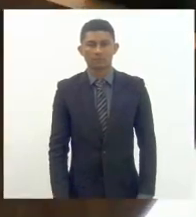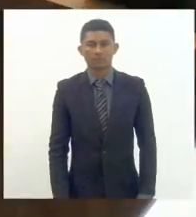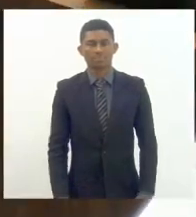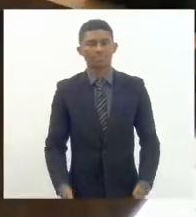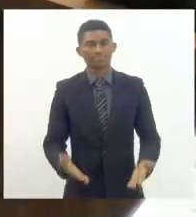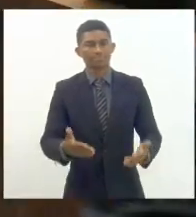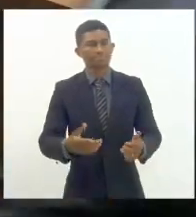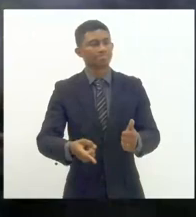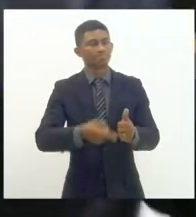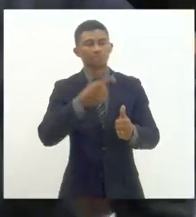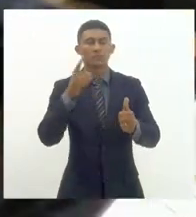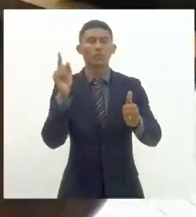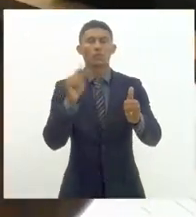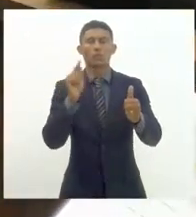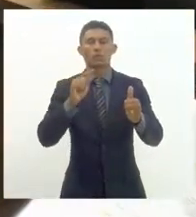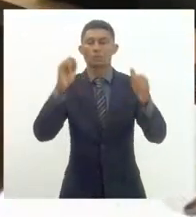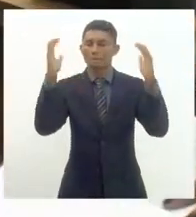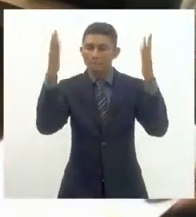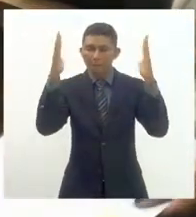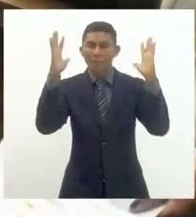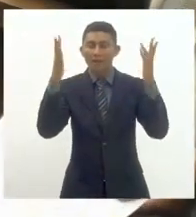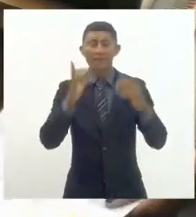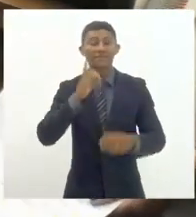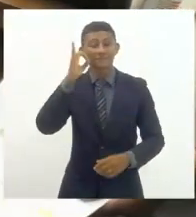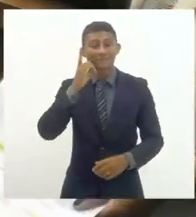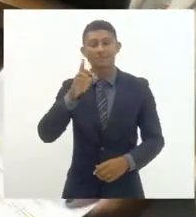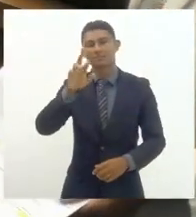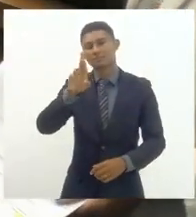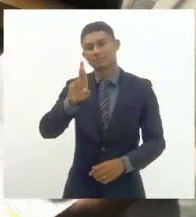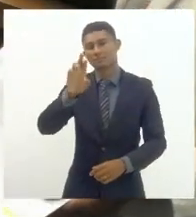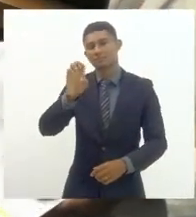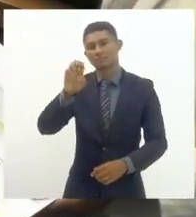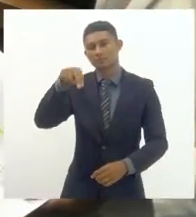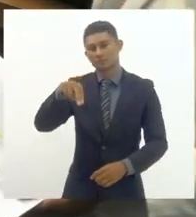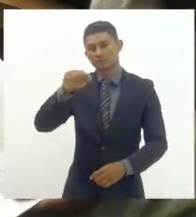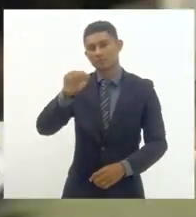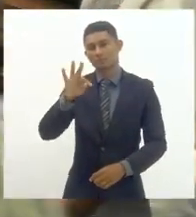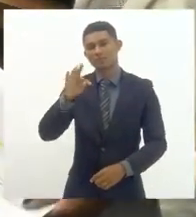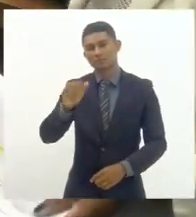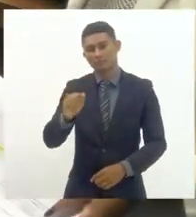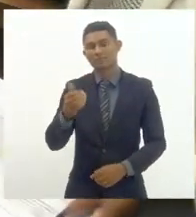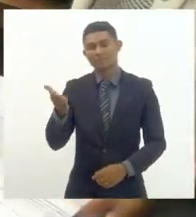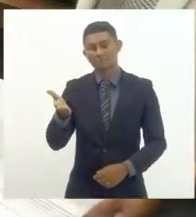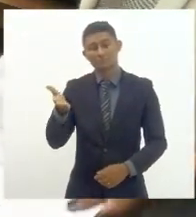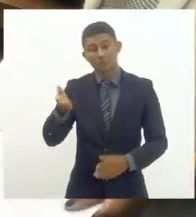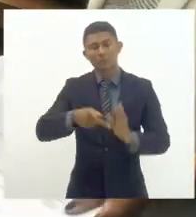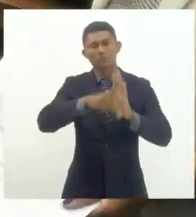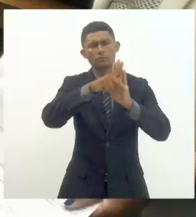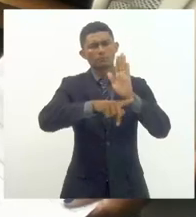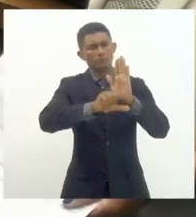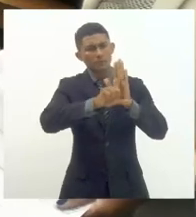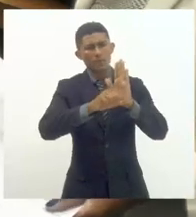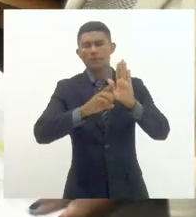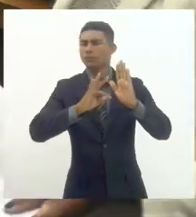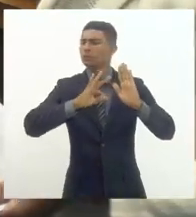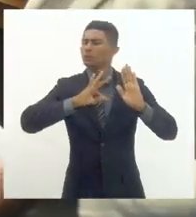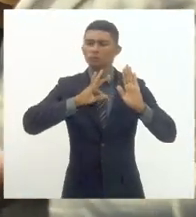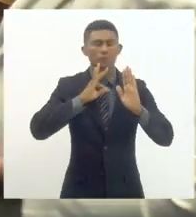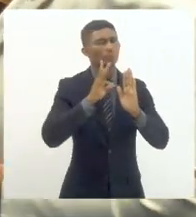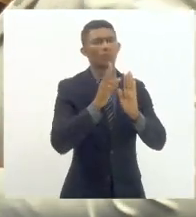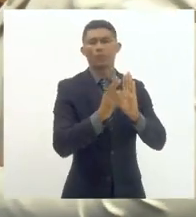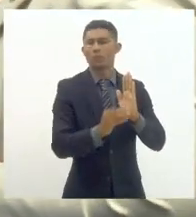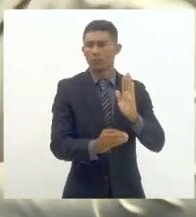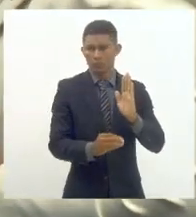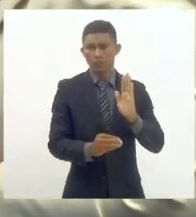Presidente, primeiro parabenizar a deputada Renata. Realmente, todos os PLs que passam aqui na casa,